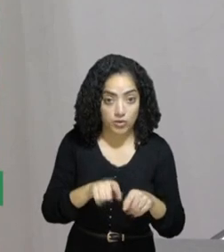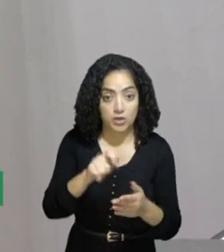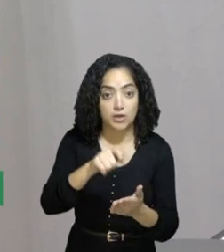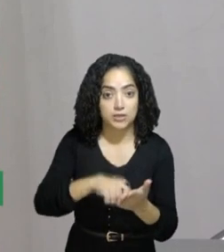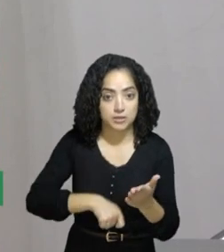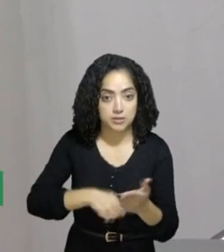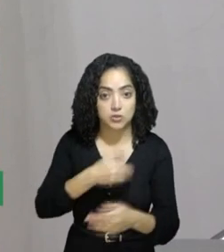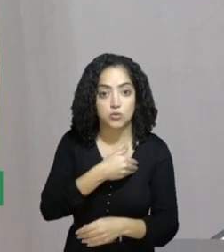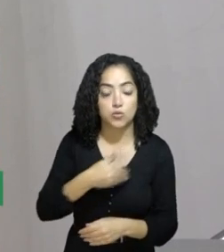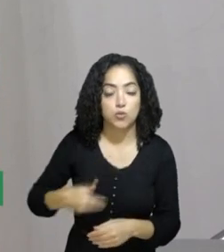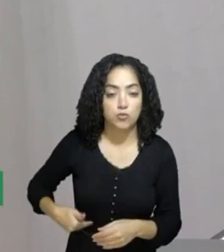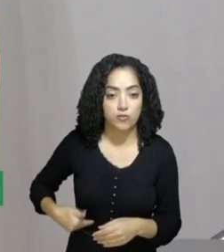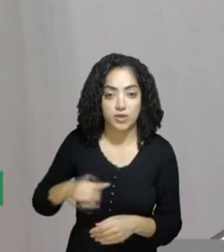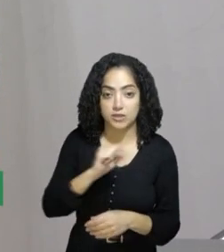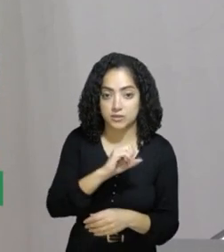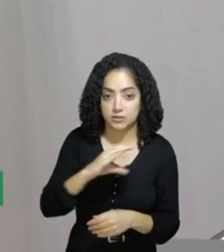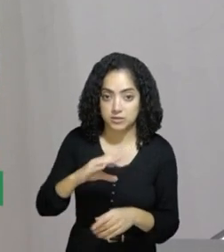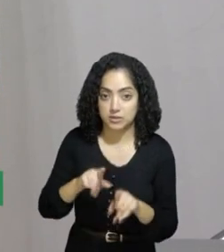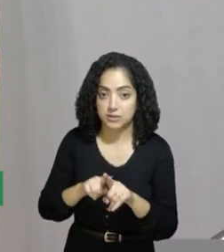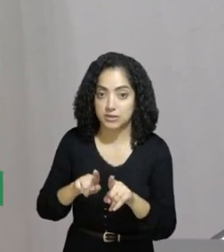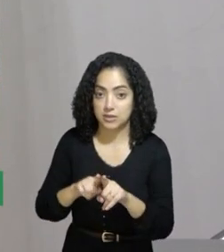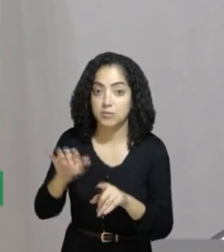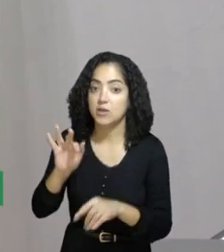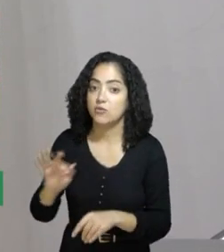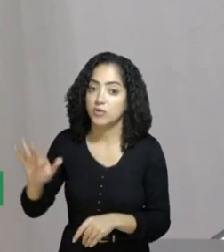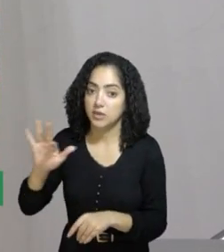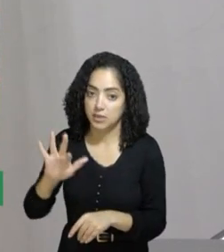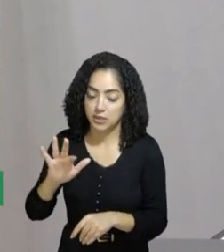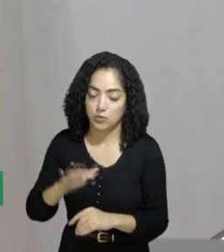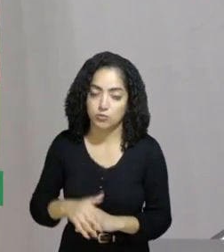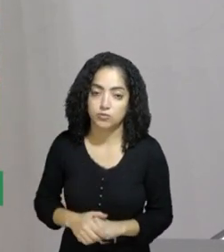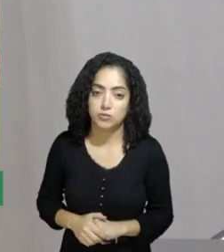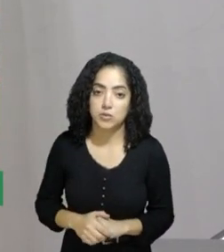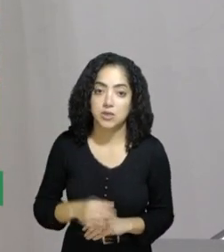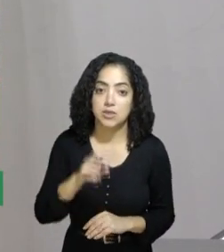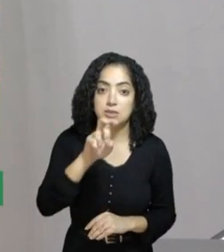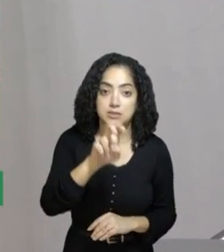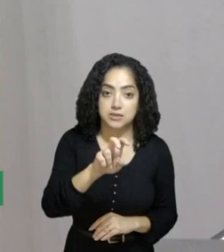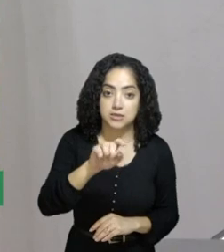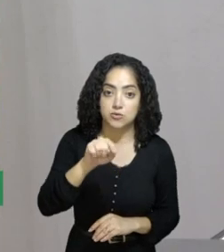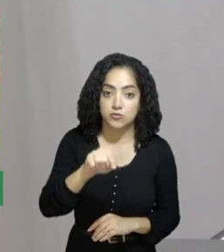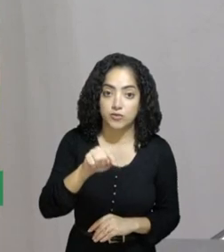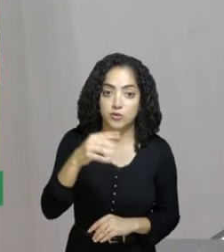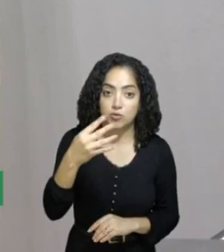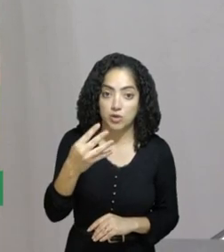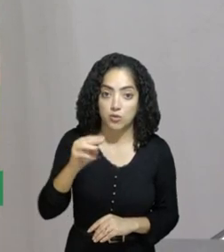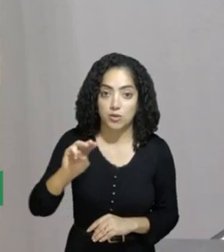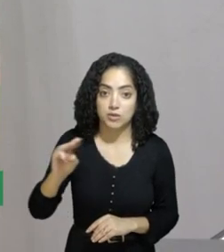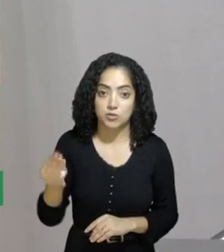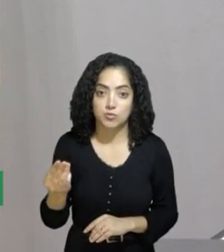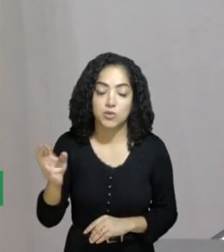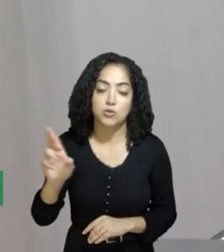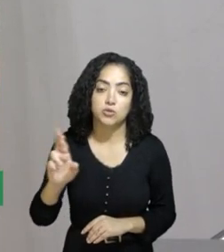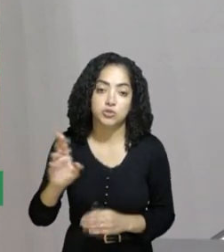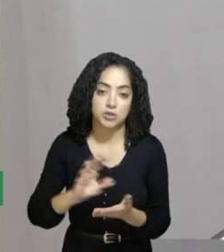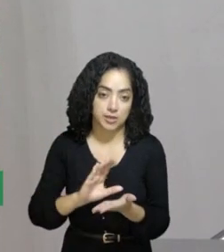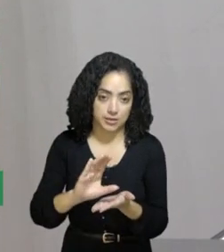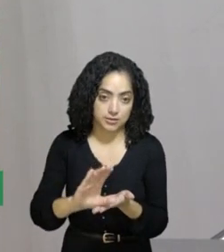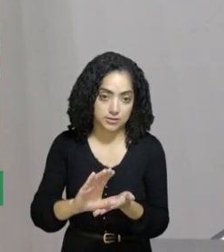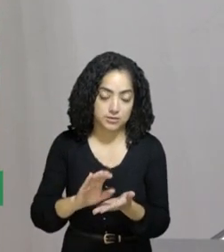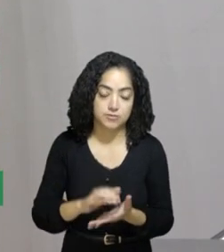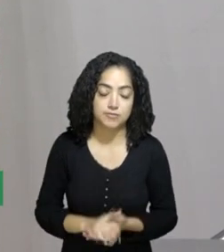o governo de Santa Catarina e o governo federal no valor de 5,4 milhões de reais.